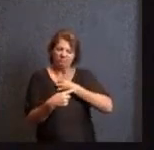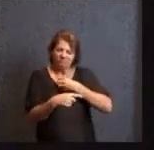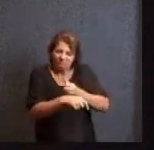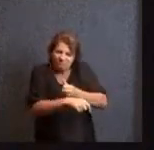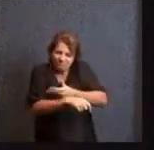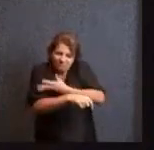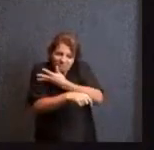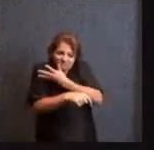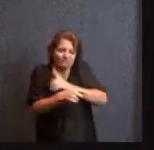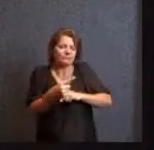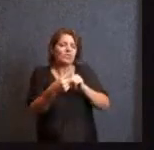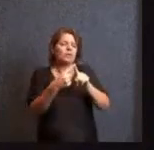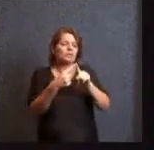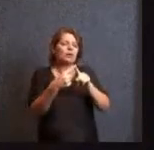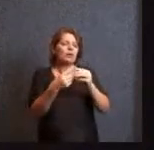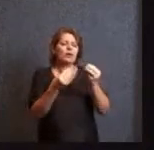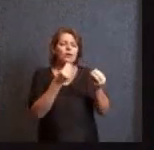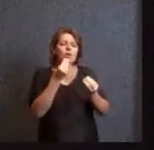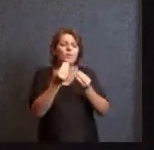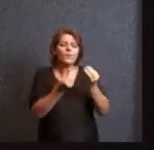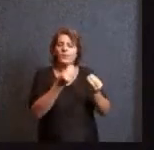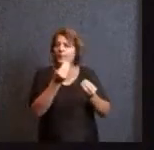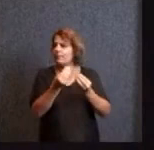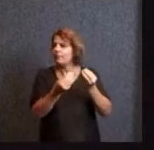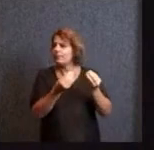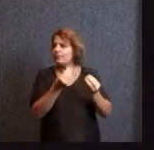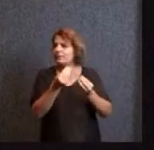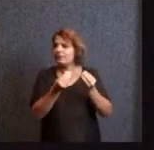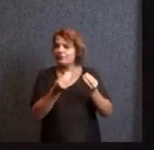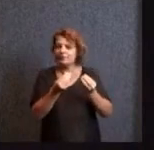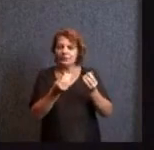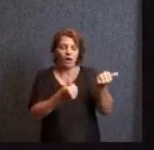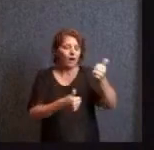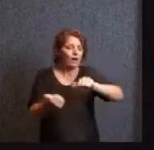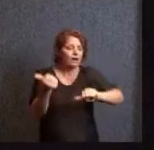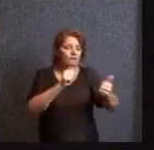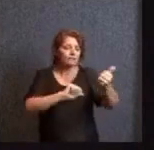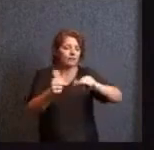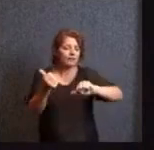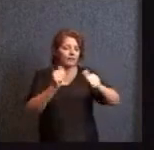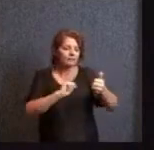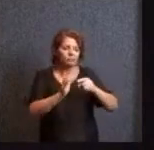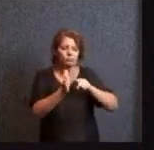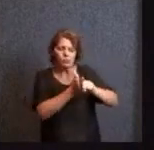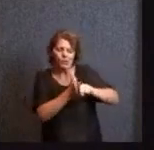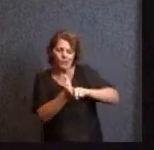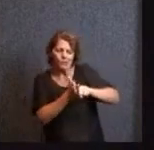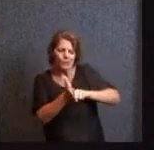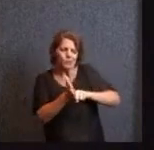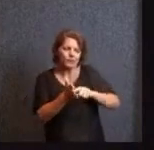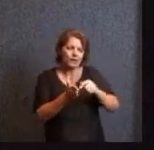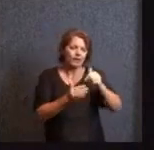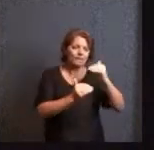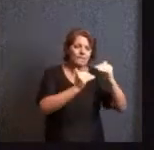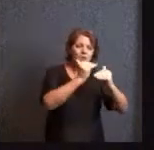Como será essa tabulação dessas avaliações diagnósticas e o acompanhamento desse processo?